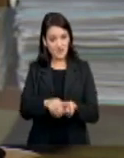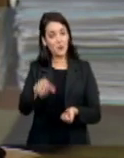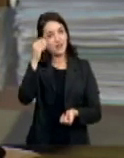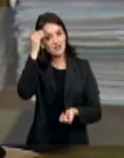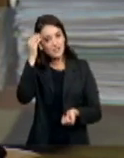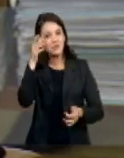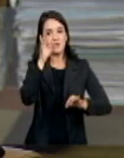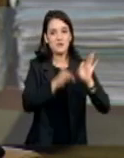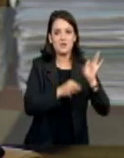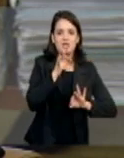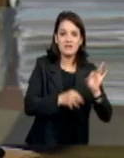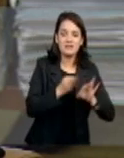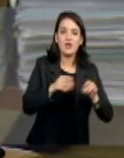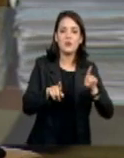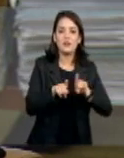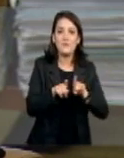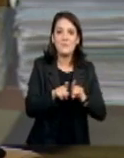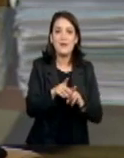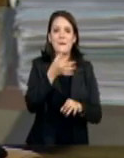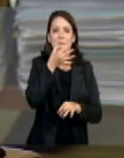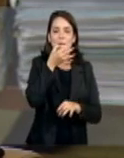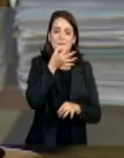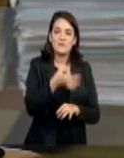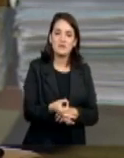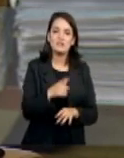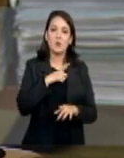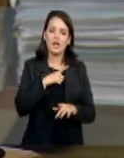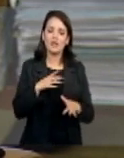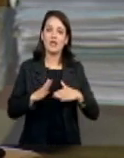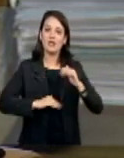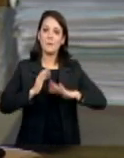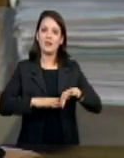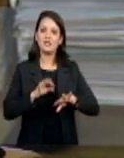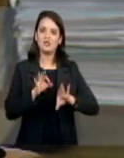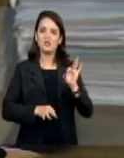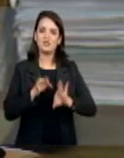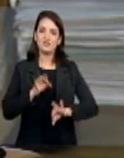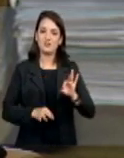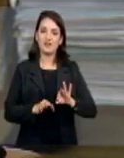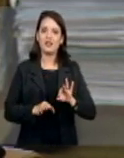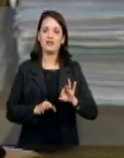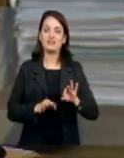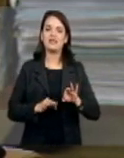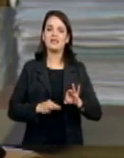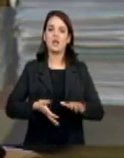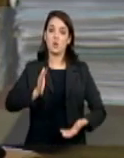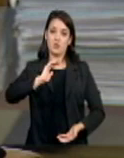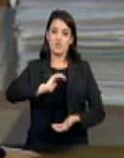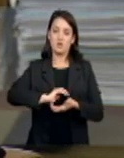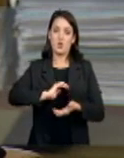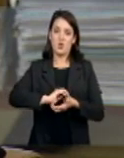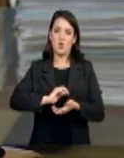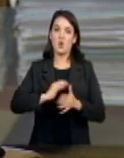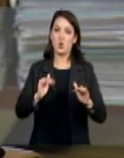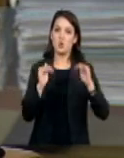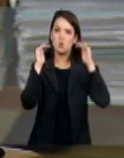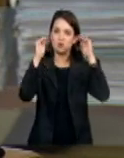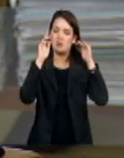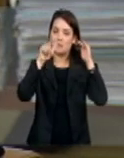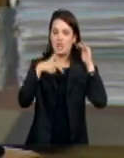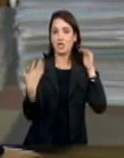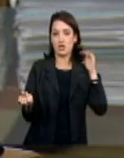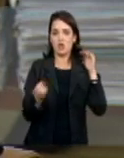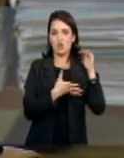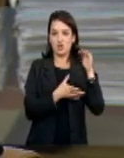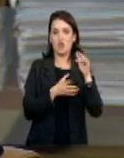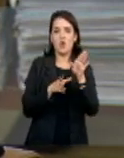a posição predominante da poeta que a jurisdicional desta corte suprema e daí resultando a essa nova orientação que o